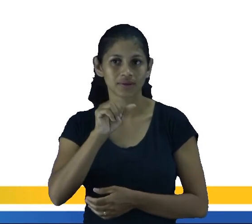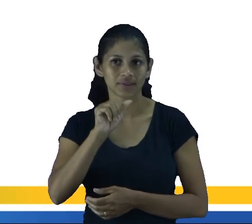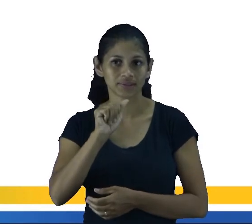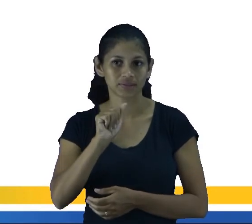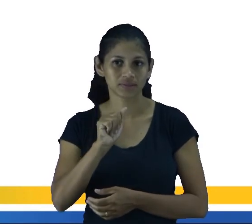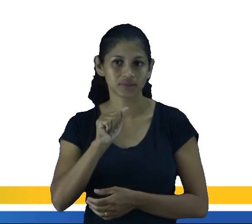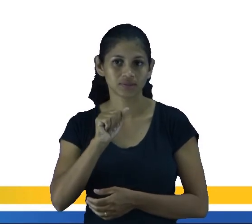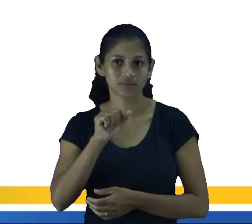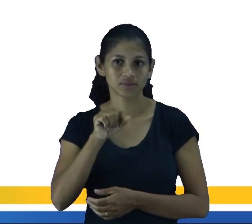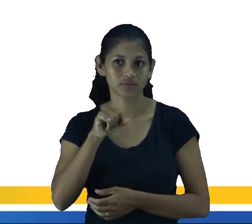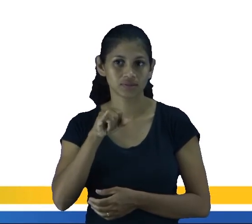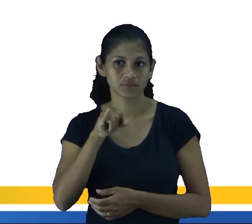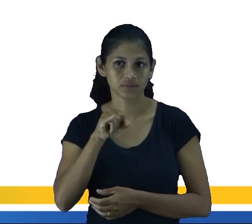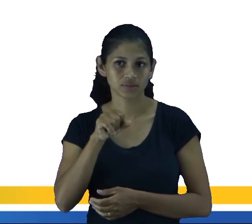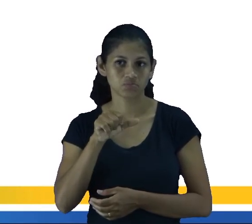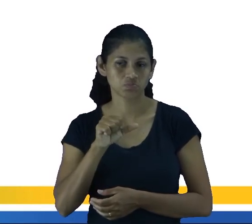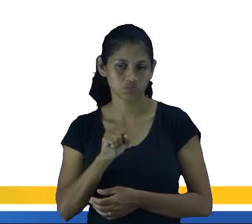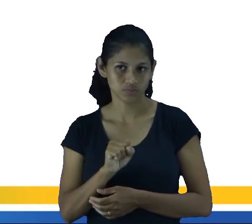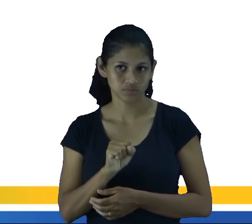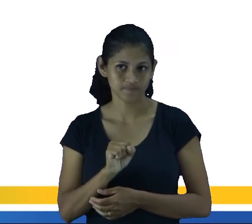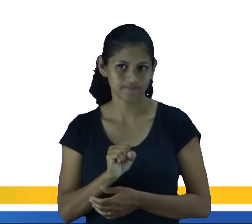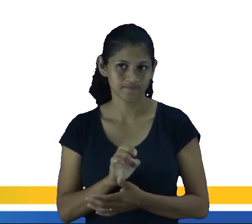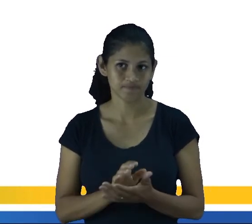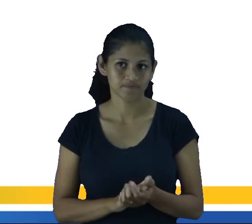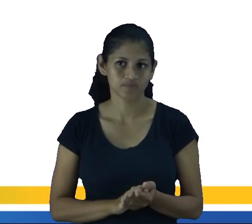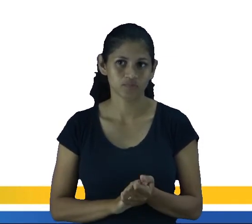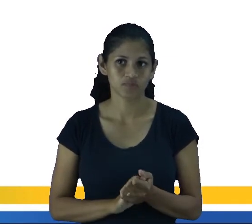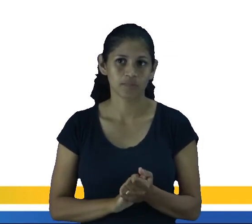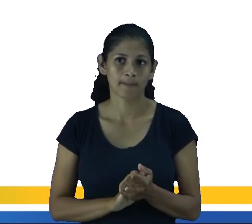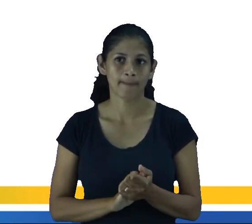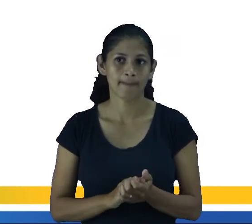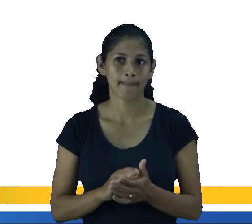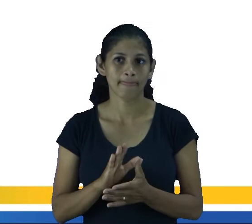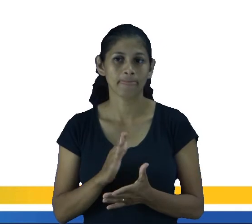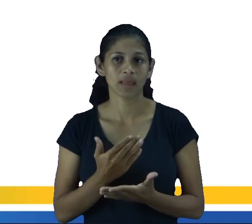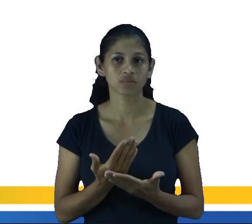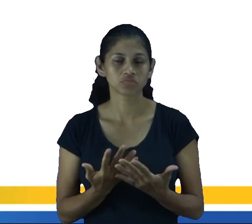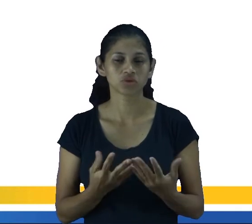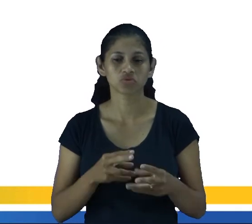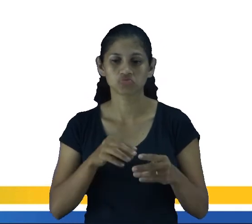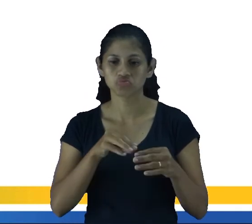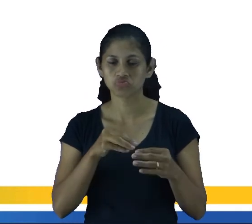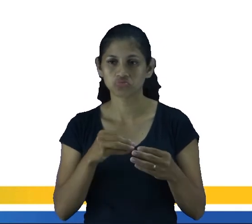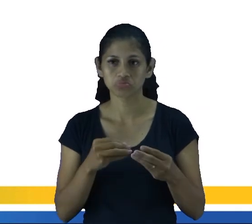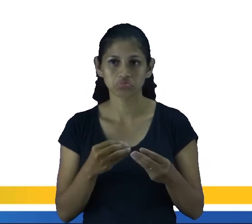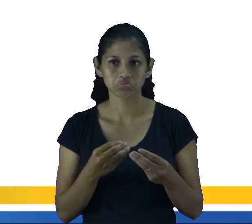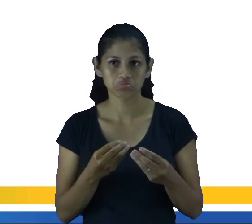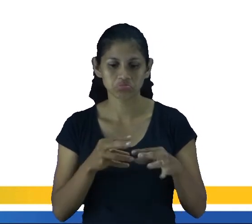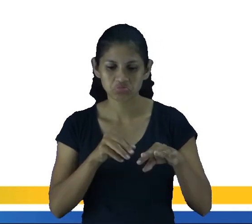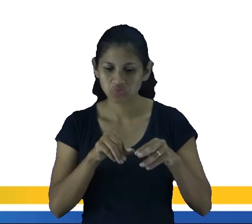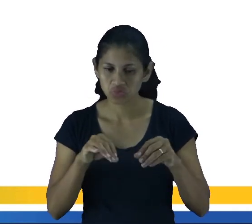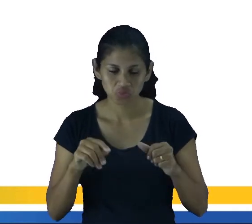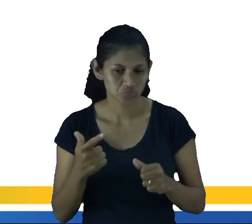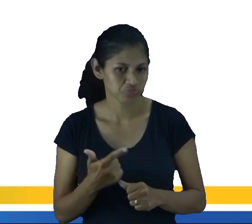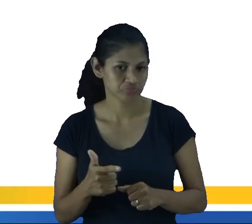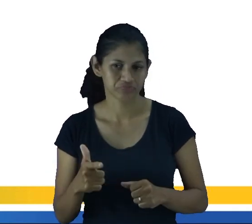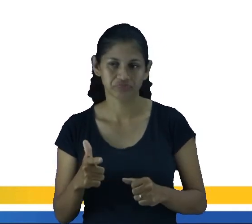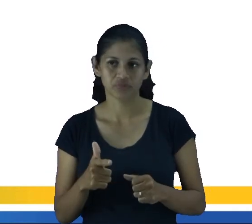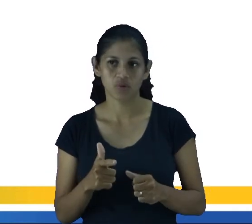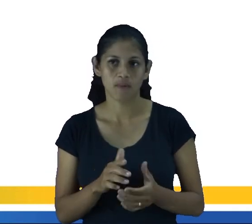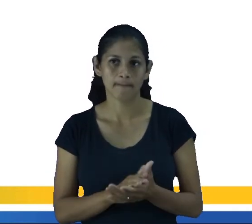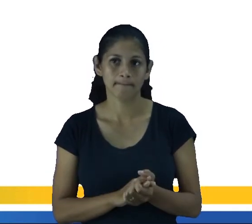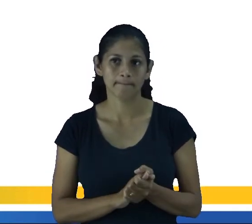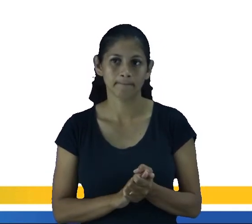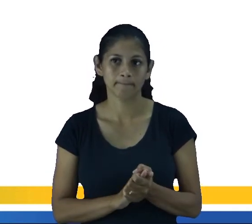cloratos e acetatos são solúveis. Os cloretos, brometos e iodetos também são solúveis, exceto, né, quando eles